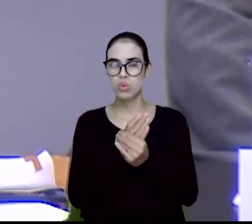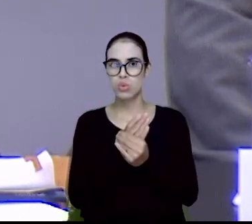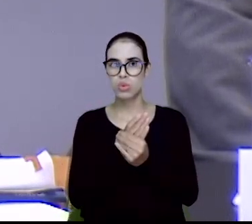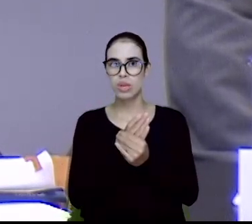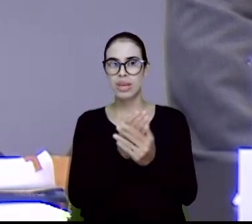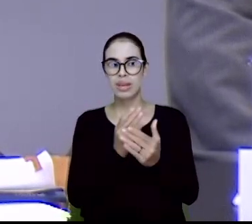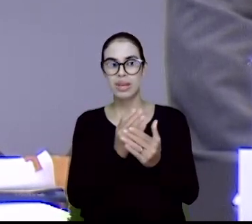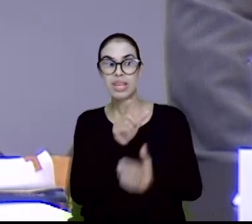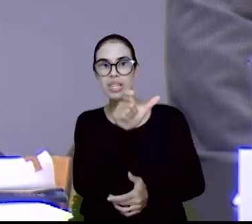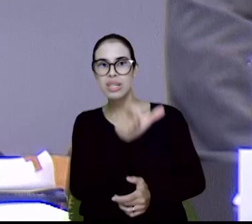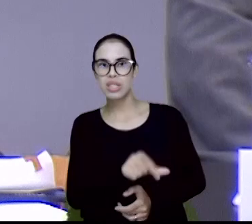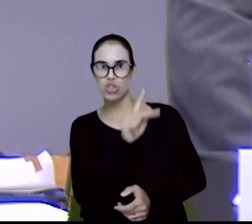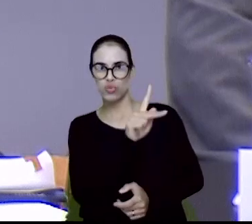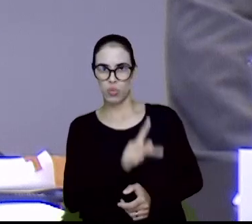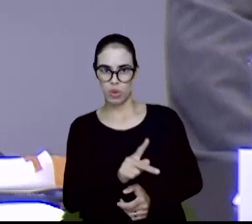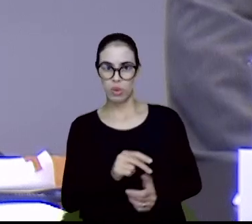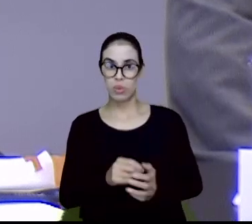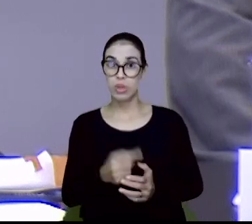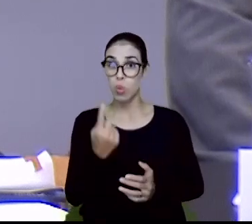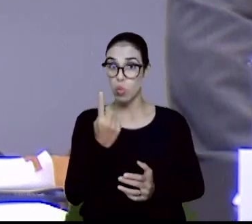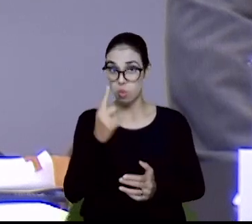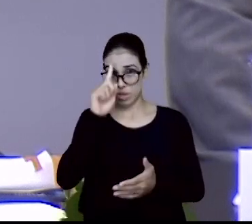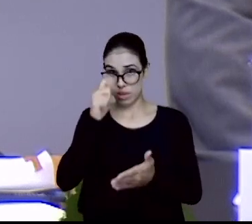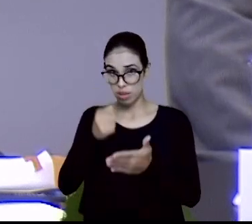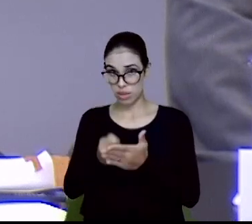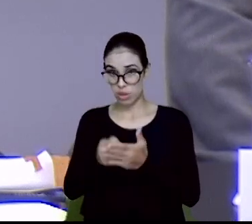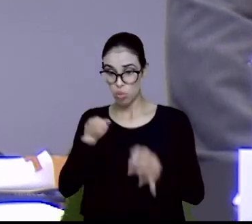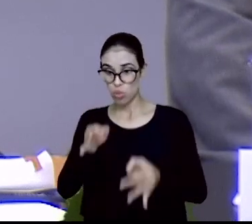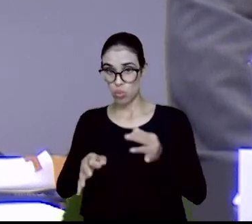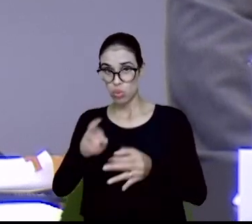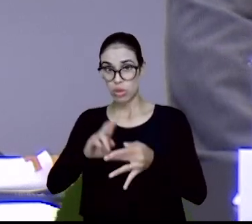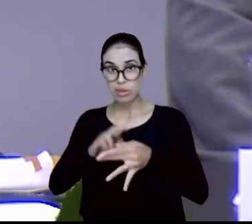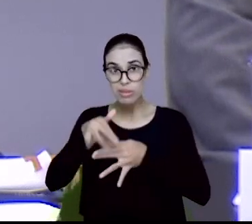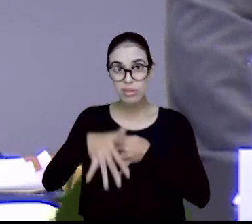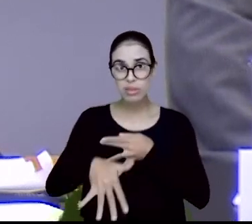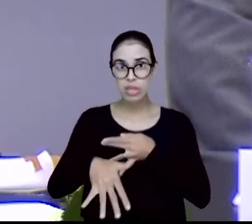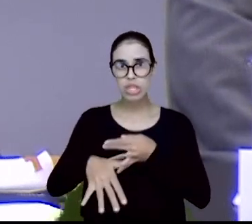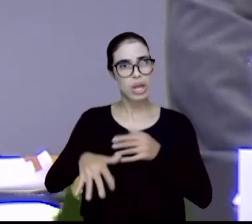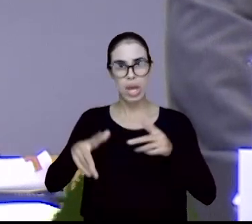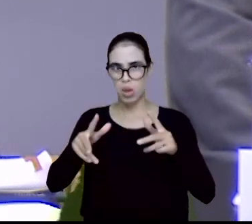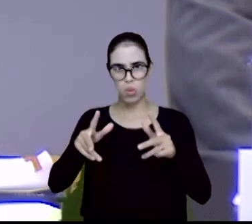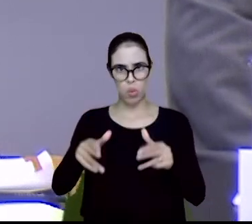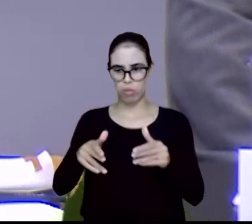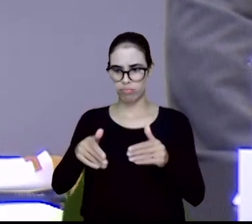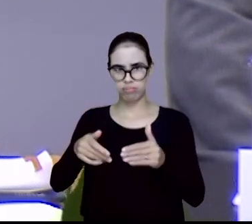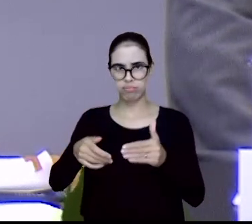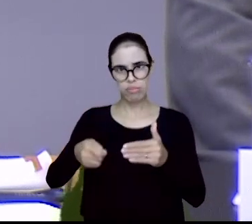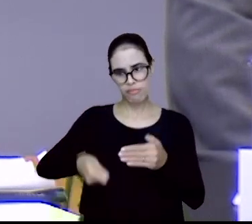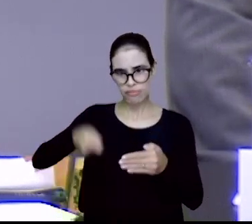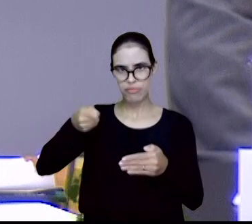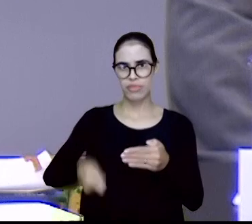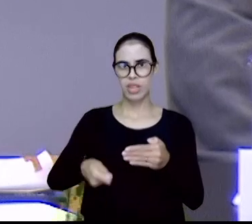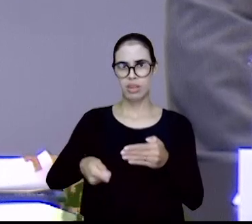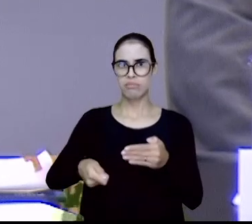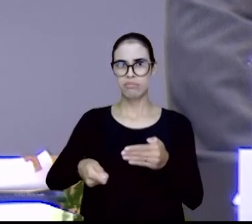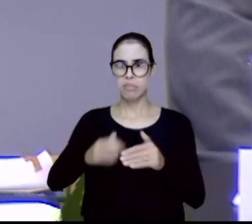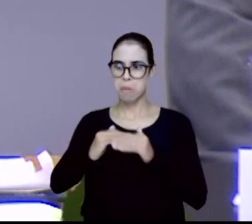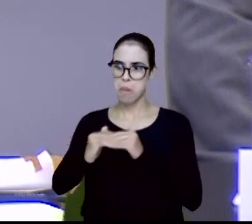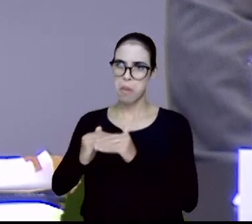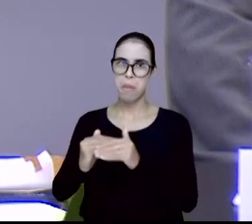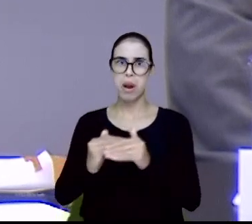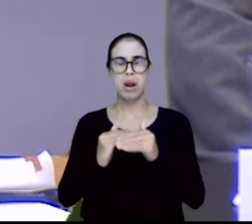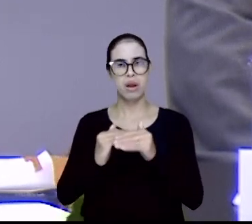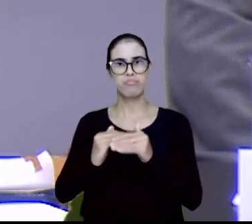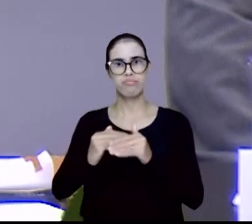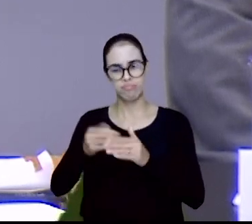uma única decisão em repercussão geral já produz o efeito vinculante, isso diminuiu um pouco o